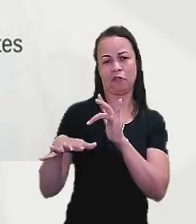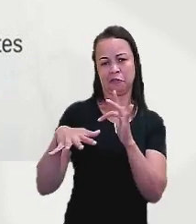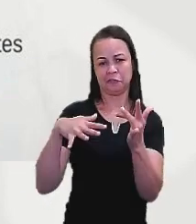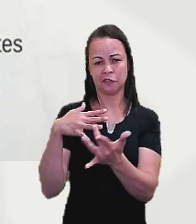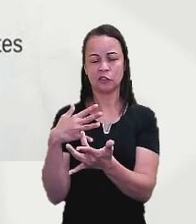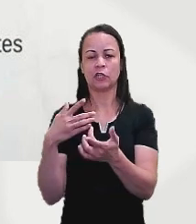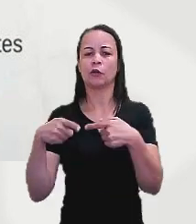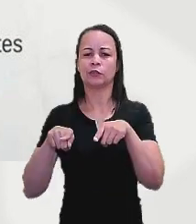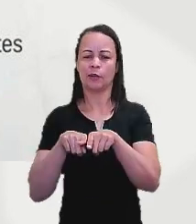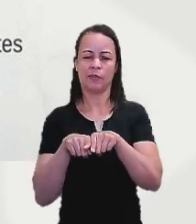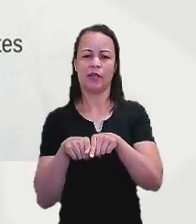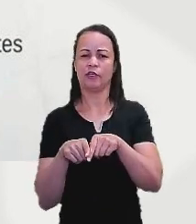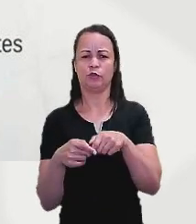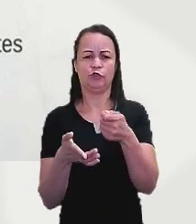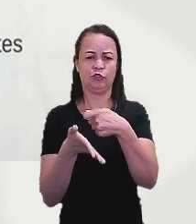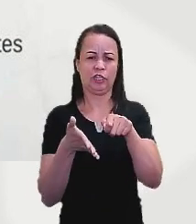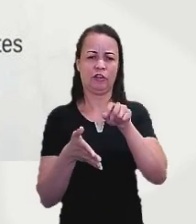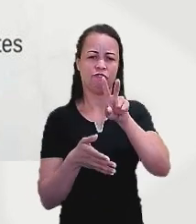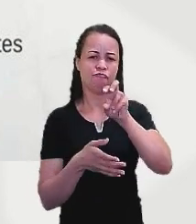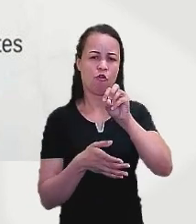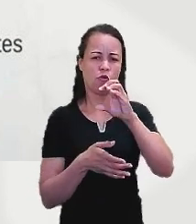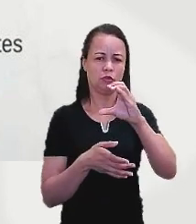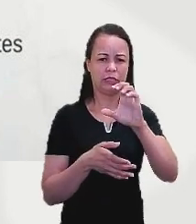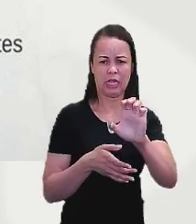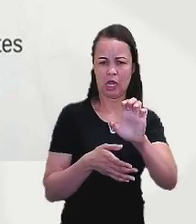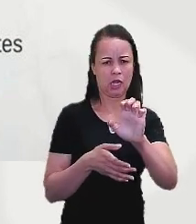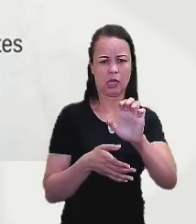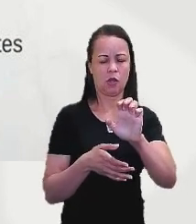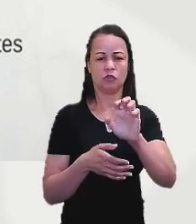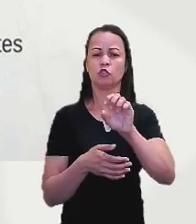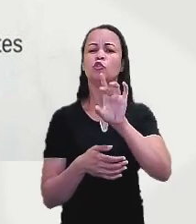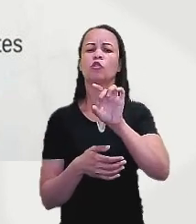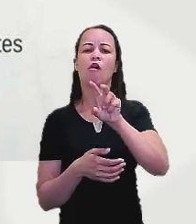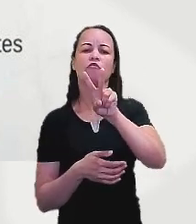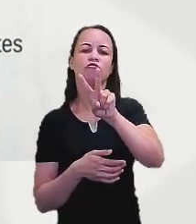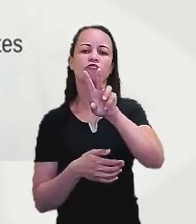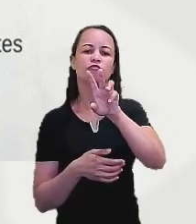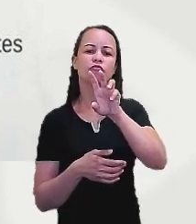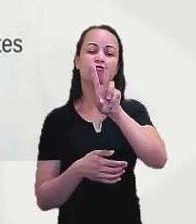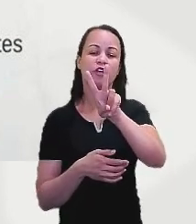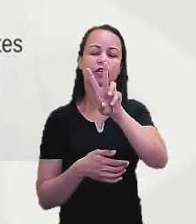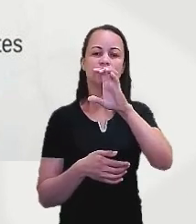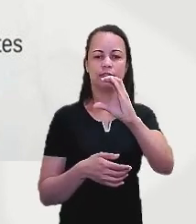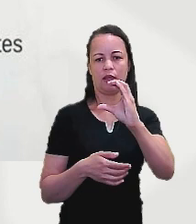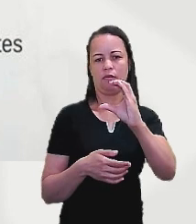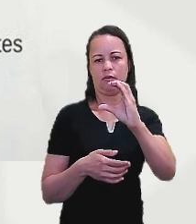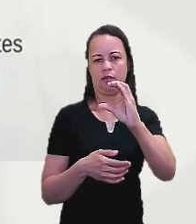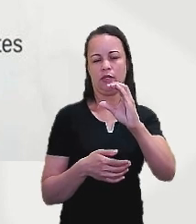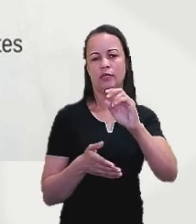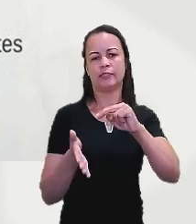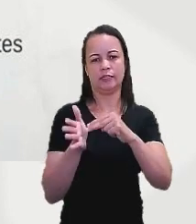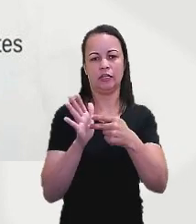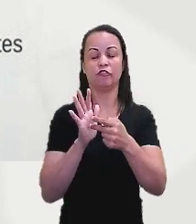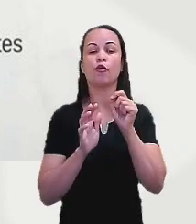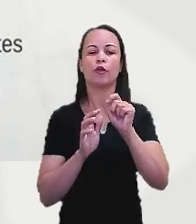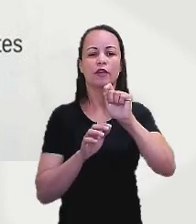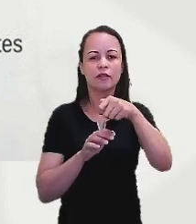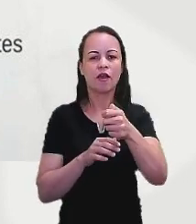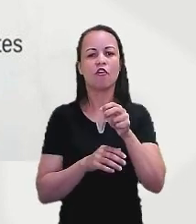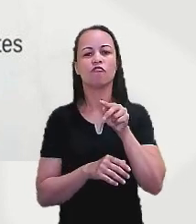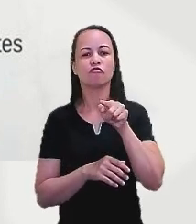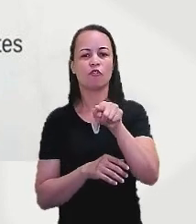não escreve mais o você, escreve o V e o C que indica você. Então isso é uma variação